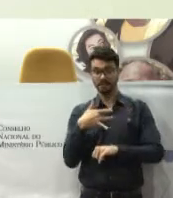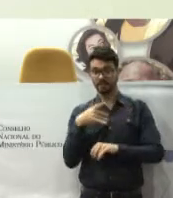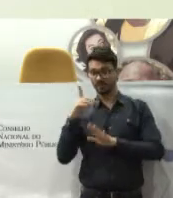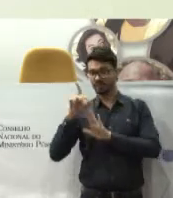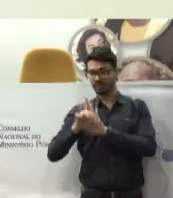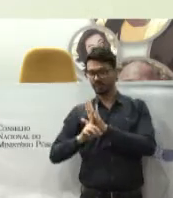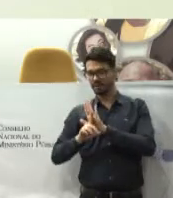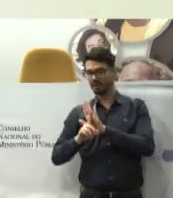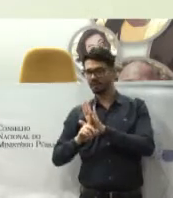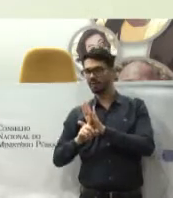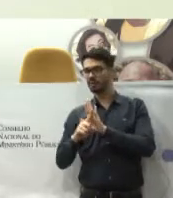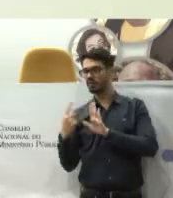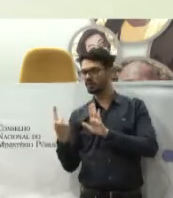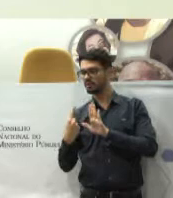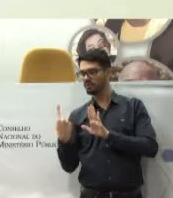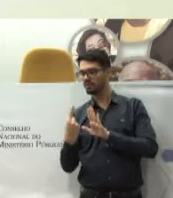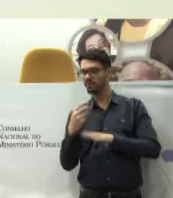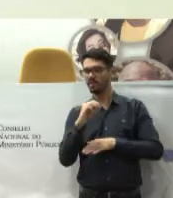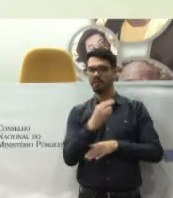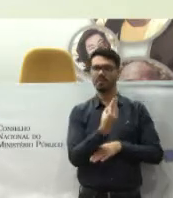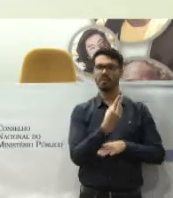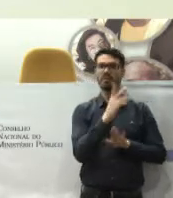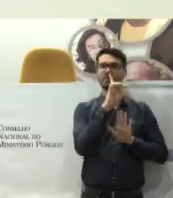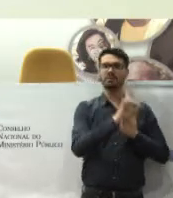individual ou se é um direito coletivo.